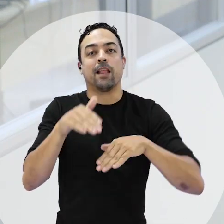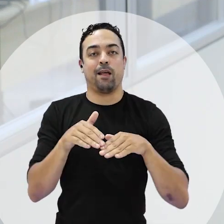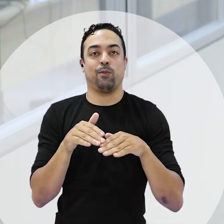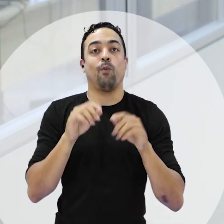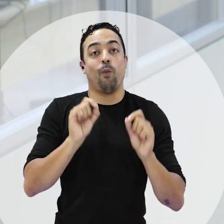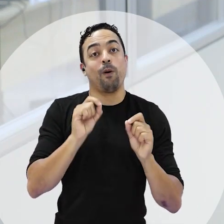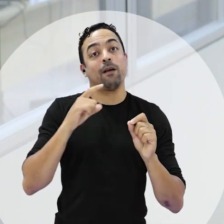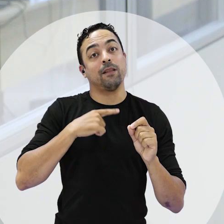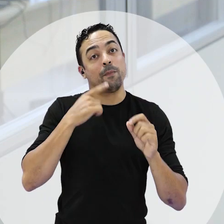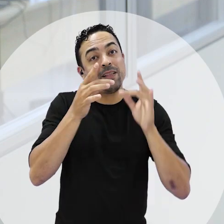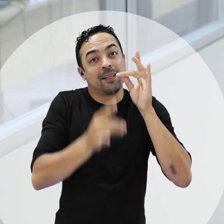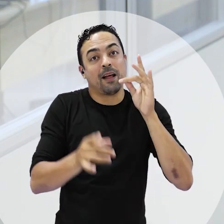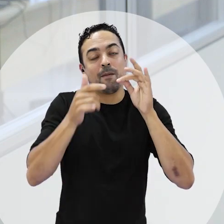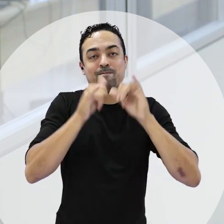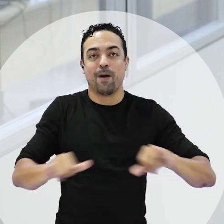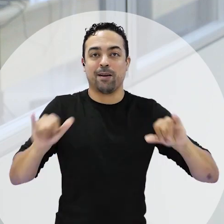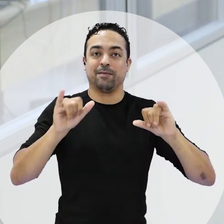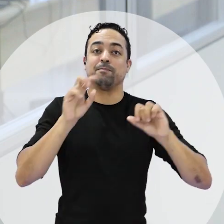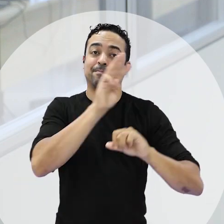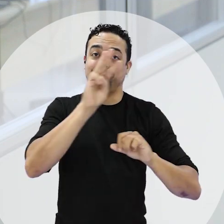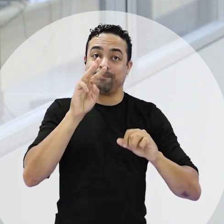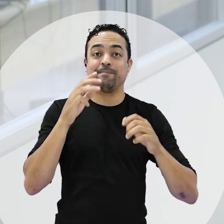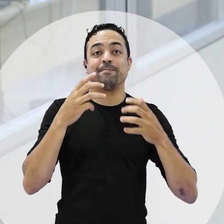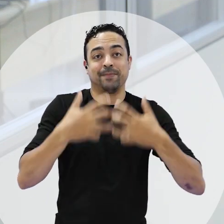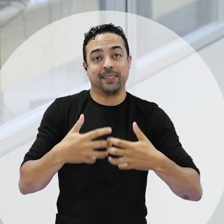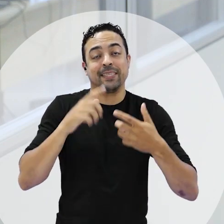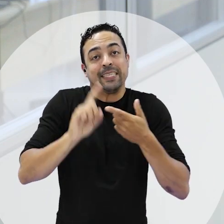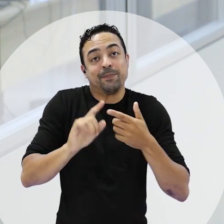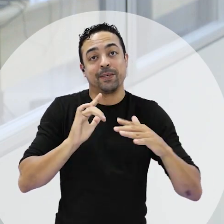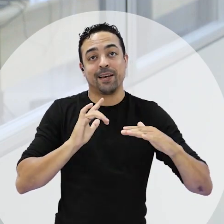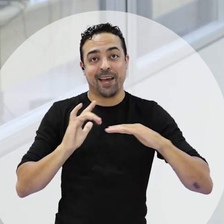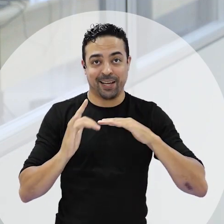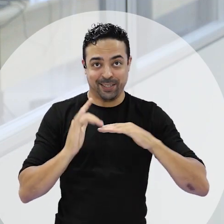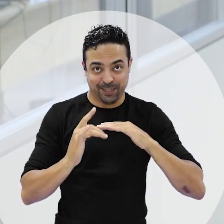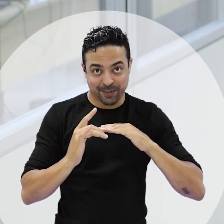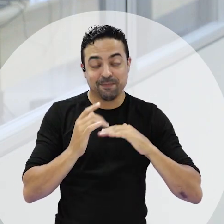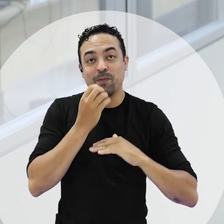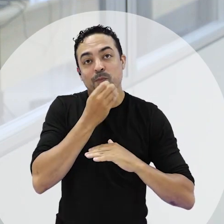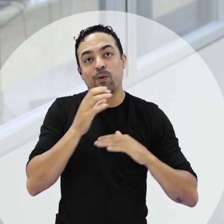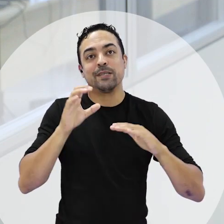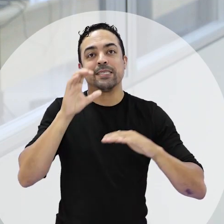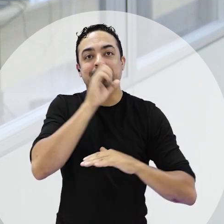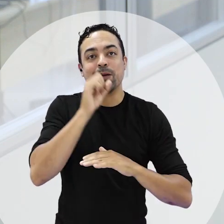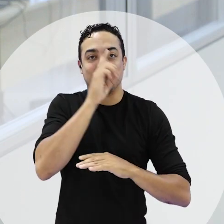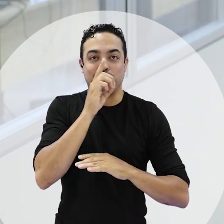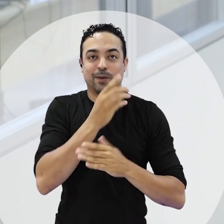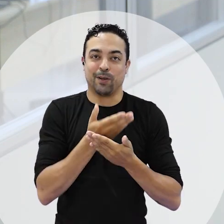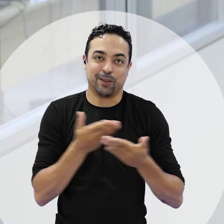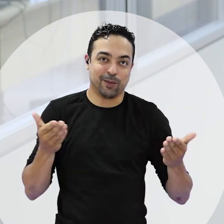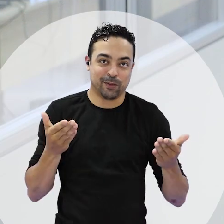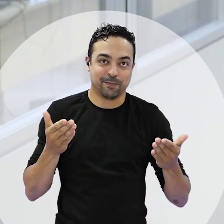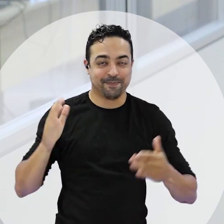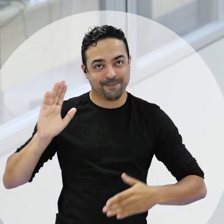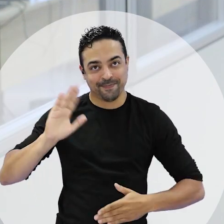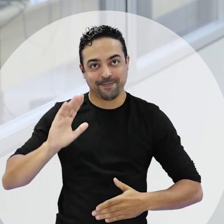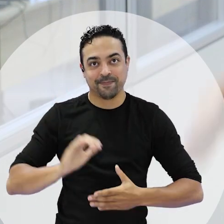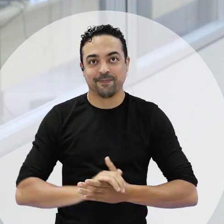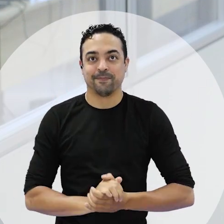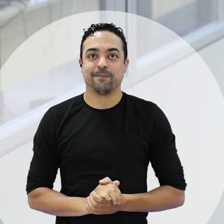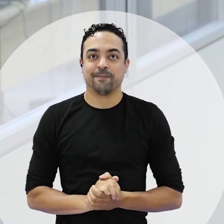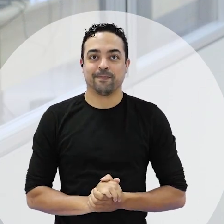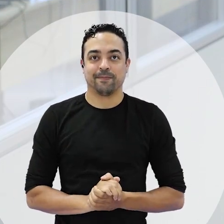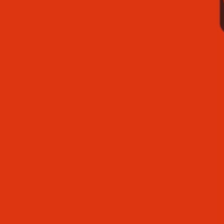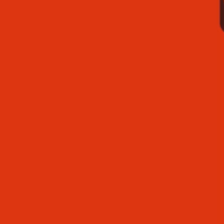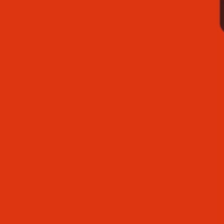destas e de outras notícias você conferir no nosso portal e também claro nas nossas redes sociais bom final de semana para todo mundo tchau